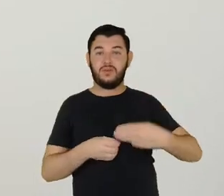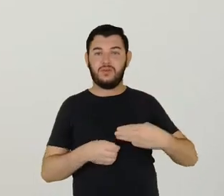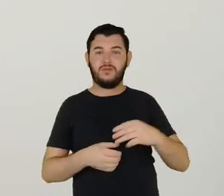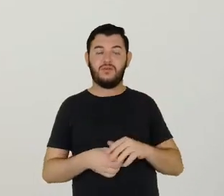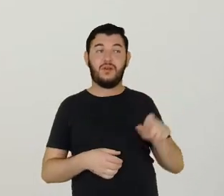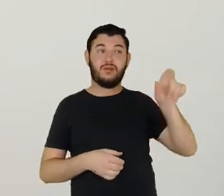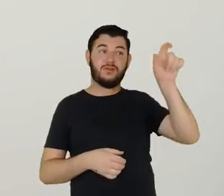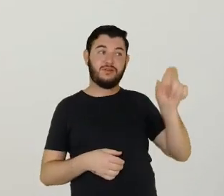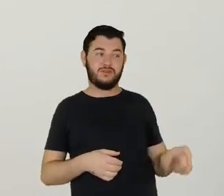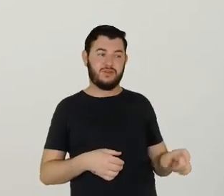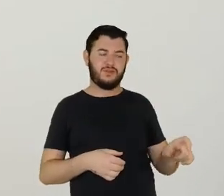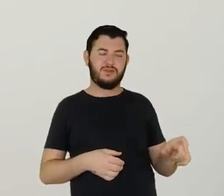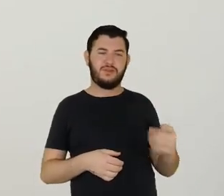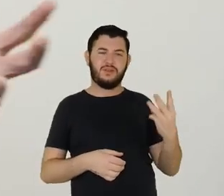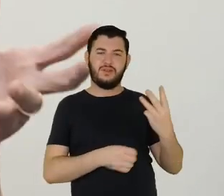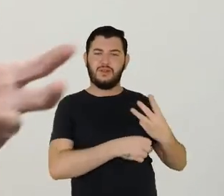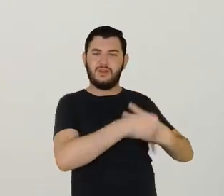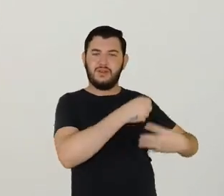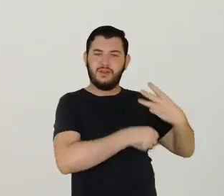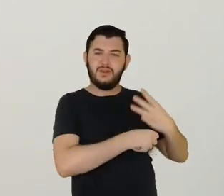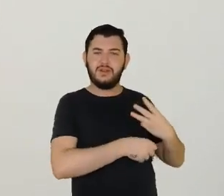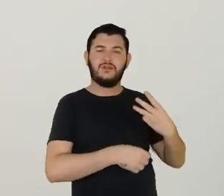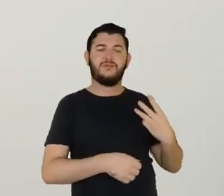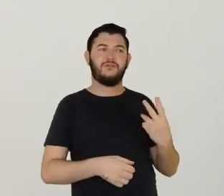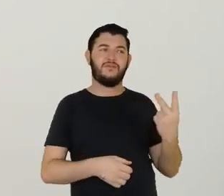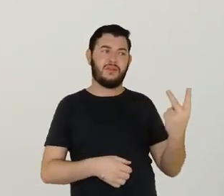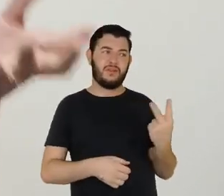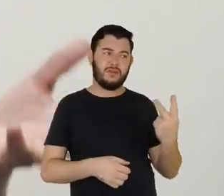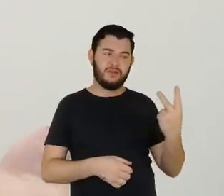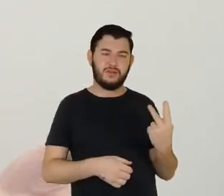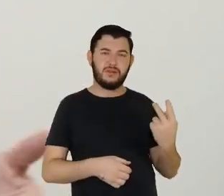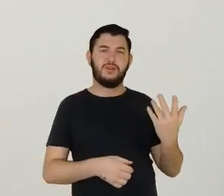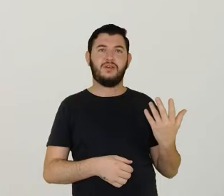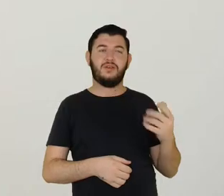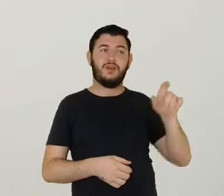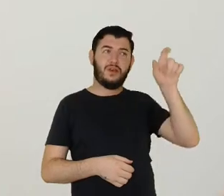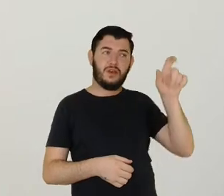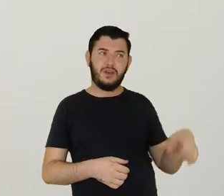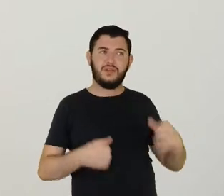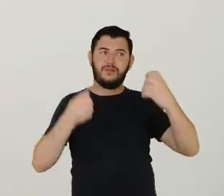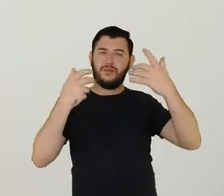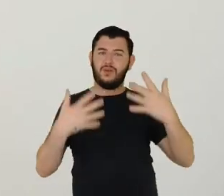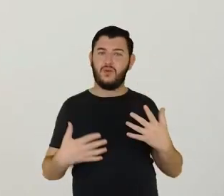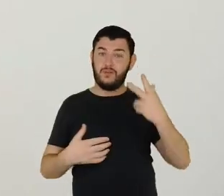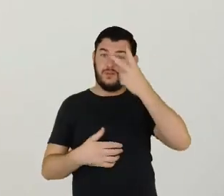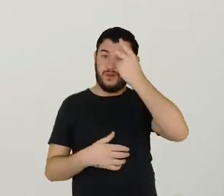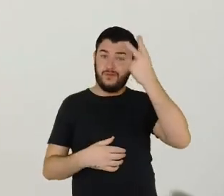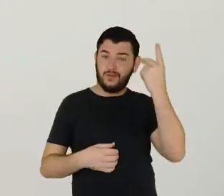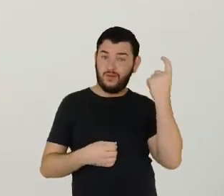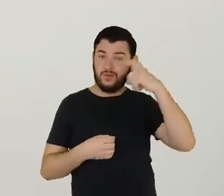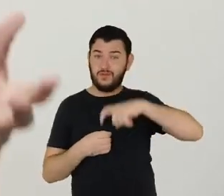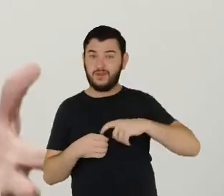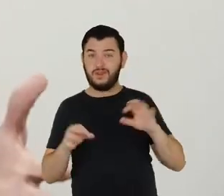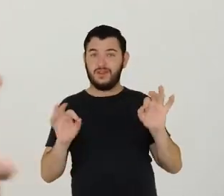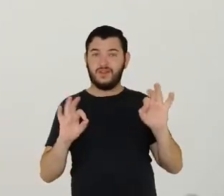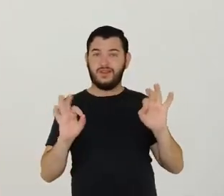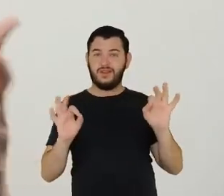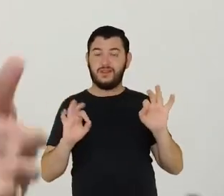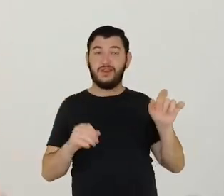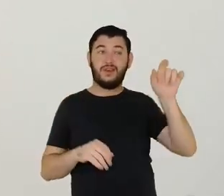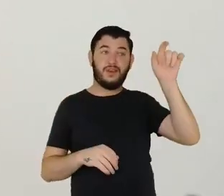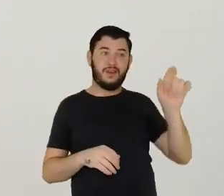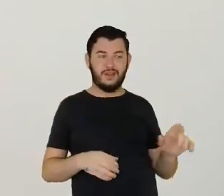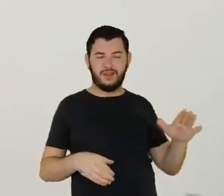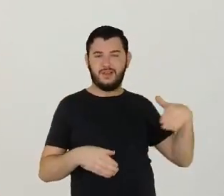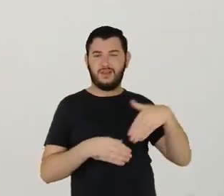história, eu vou voltar para a prefeitura, eu não acreditava muito. Ele recém-eleito deputado federal. É